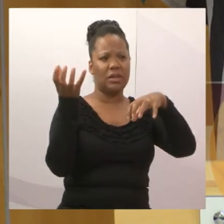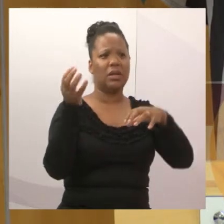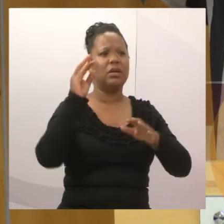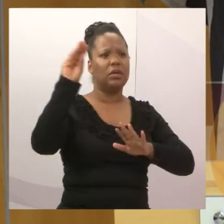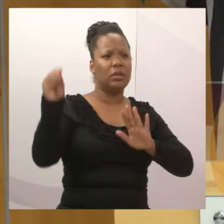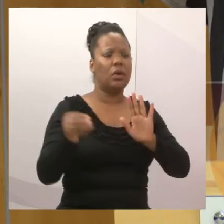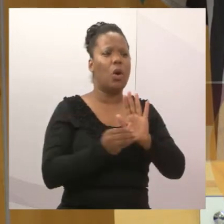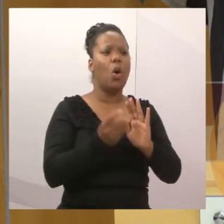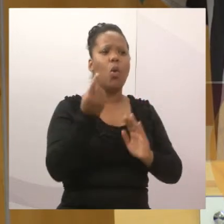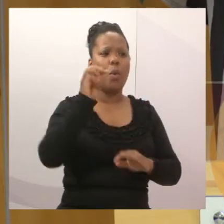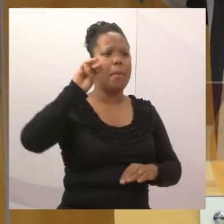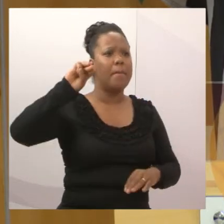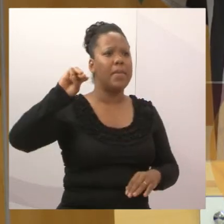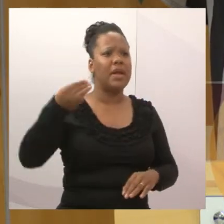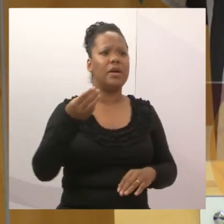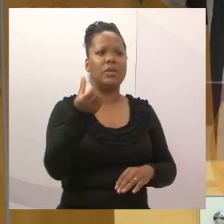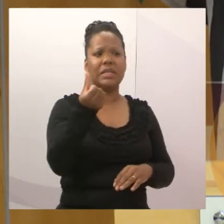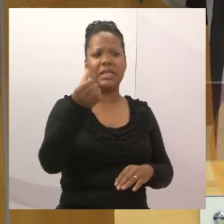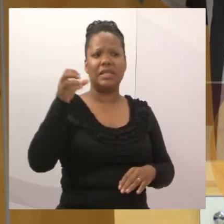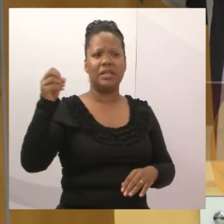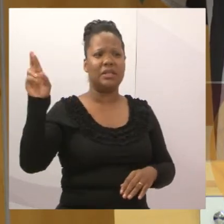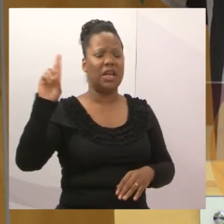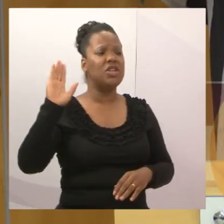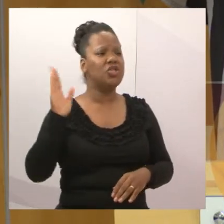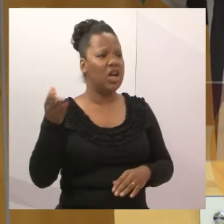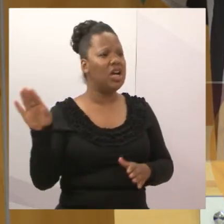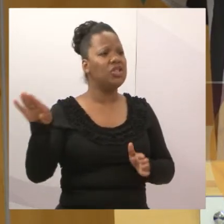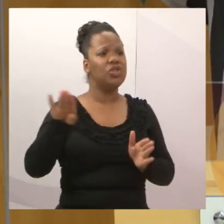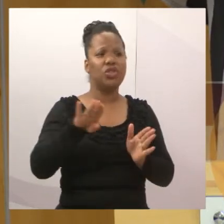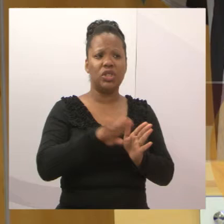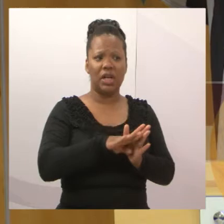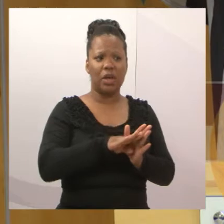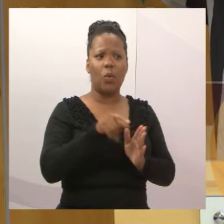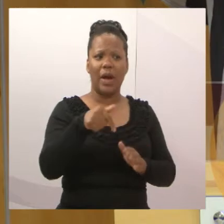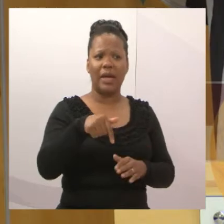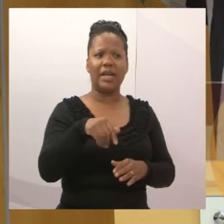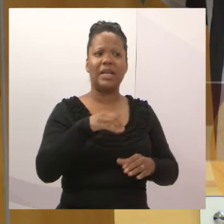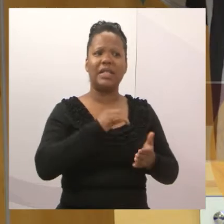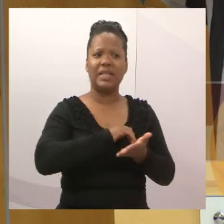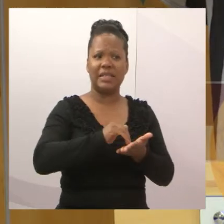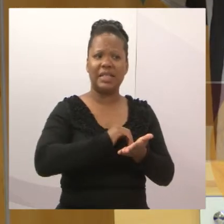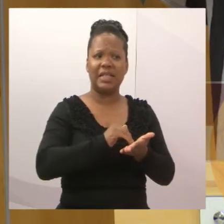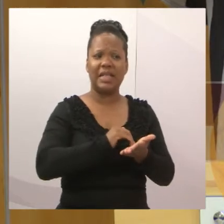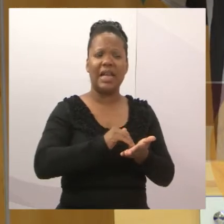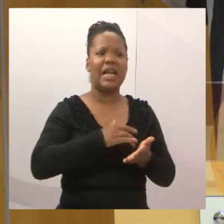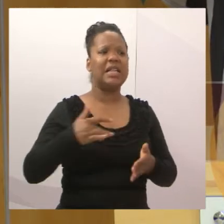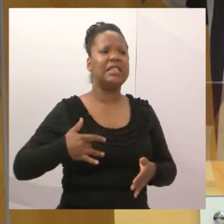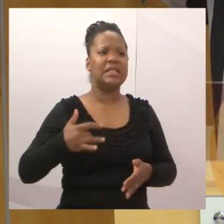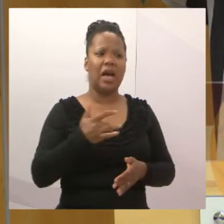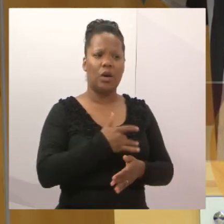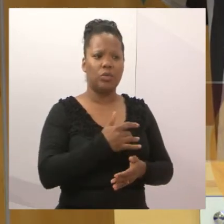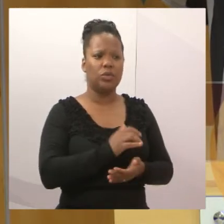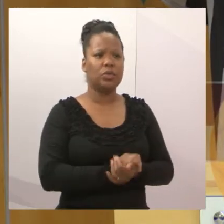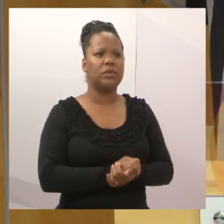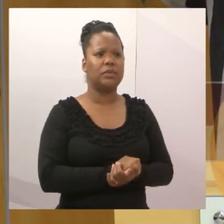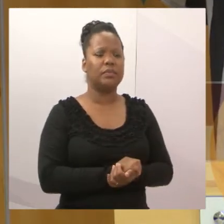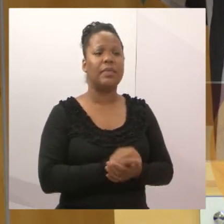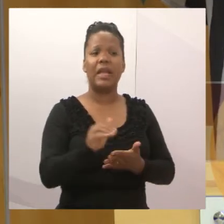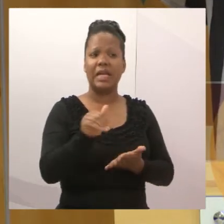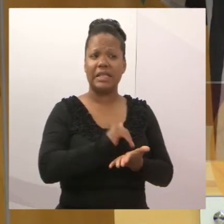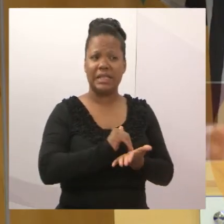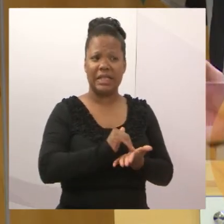de R$1.600.000 que já chegaram nos cofres da Secretaria de Saúde, e a secretária